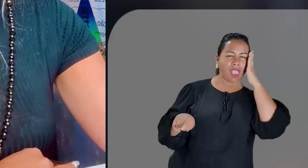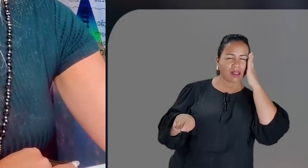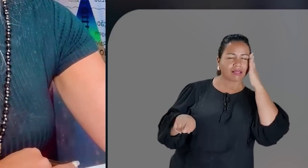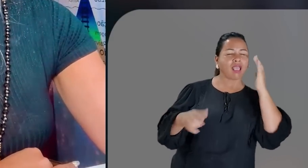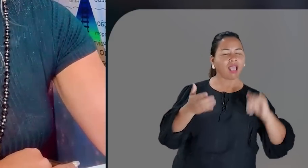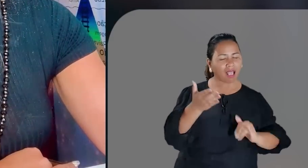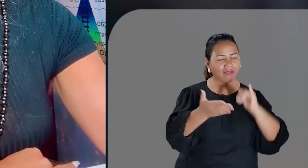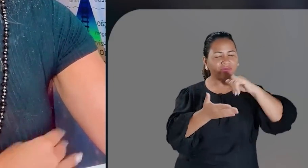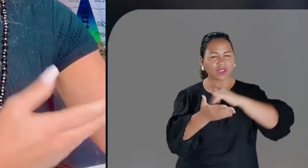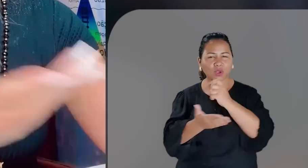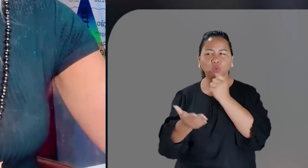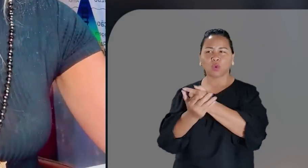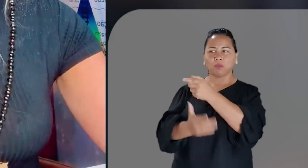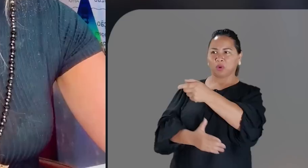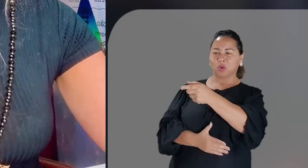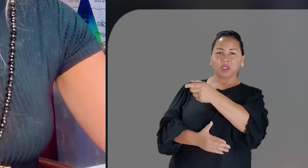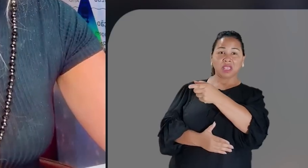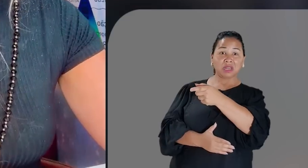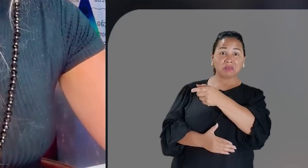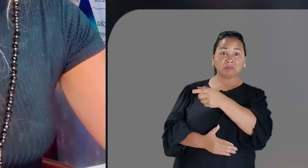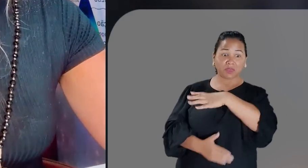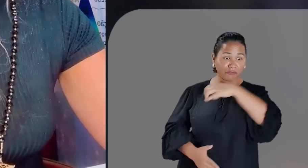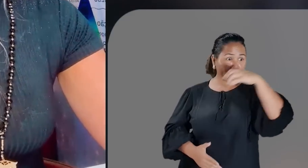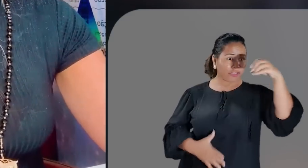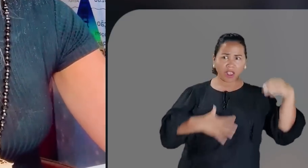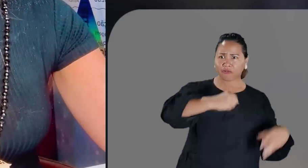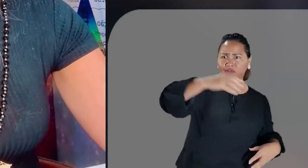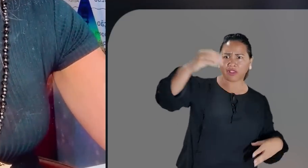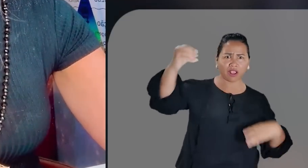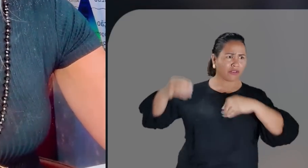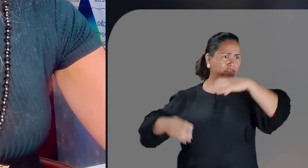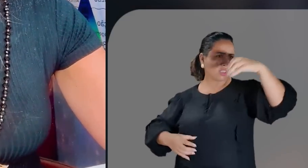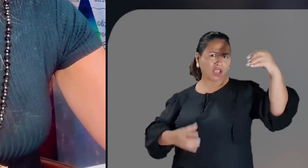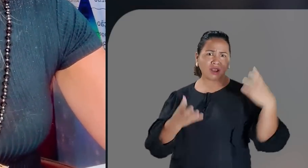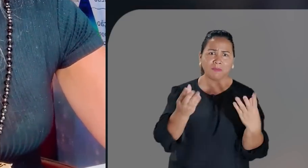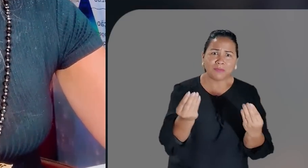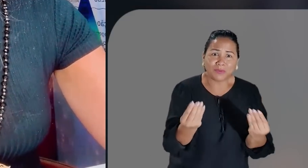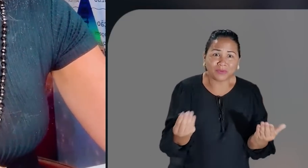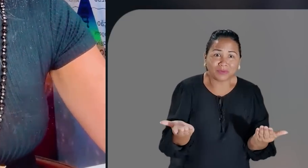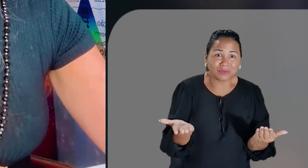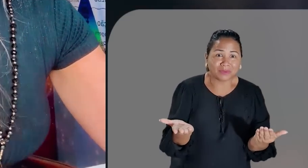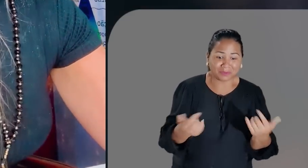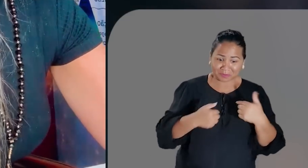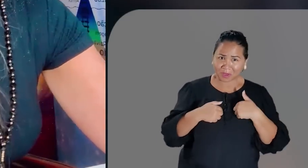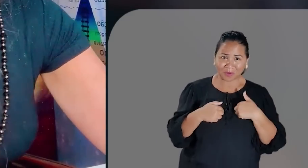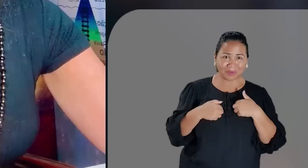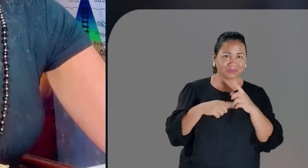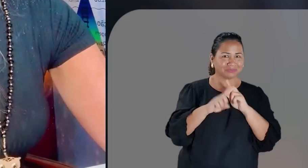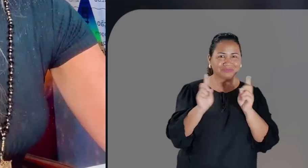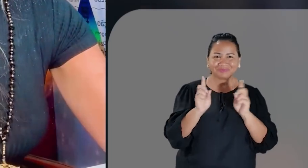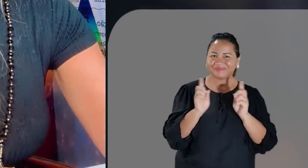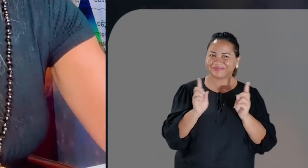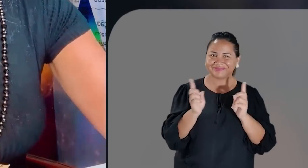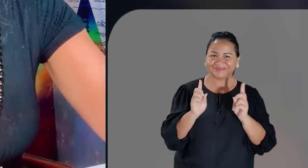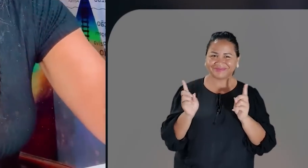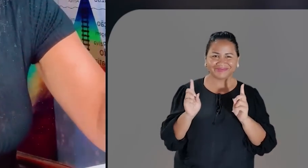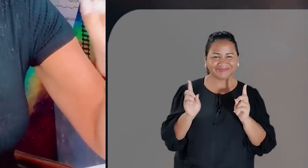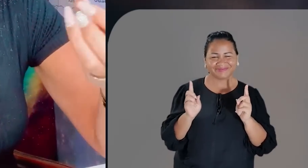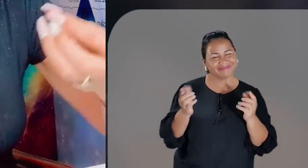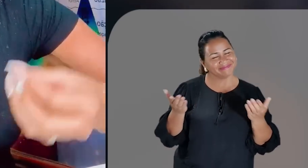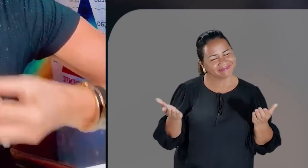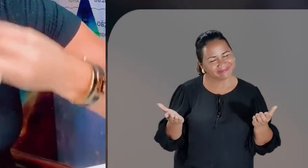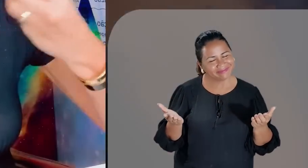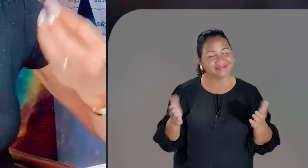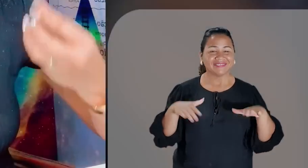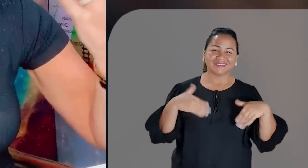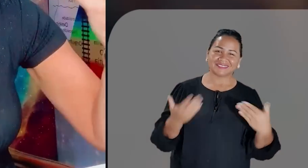isso? Qual a utilidade disso na minha vida? Um porquê? O que move é o porquê. Existem fatores fundamentais que meu curso